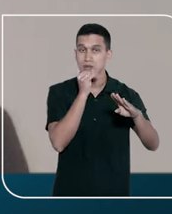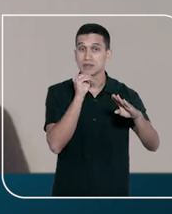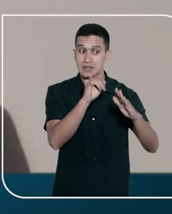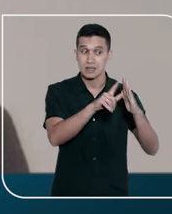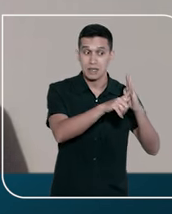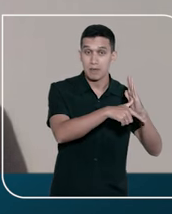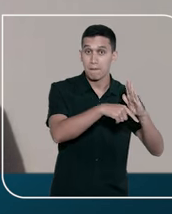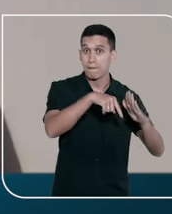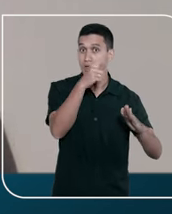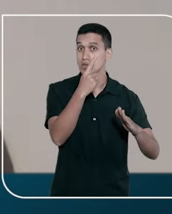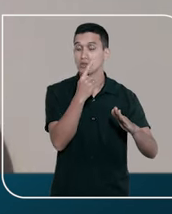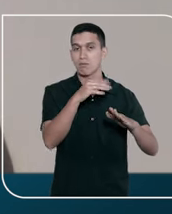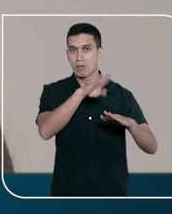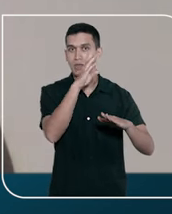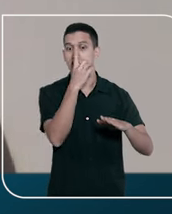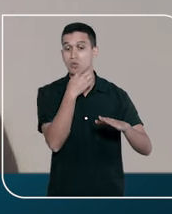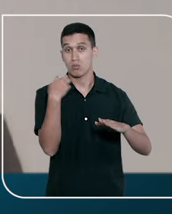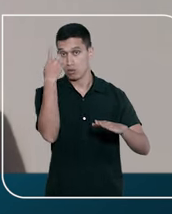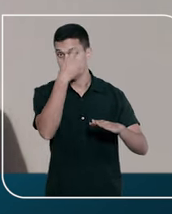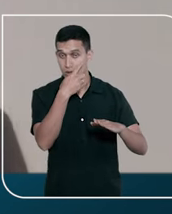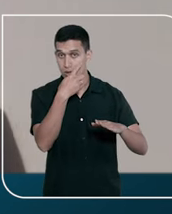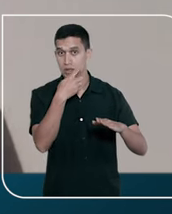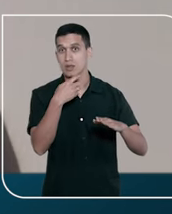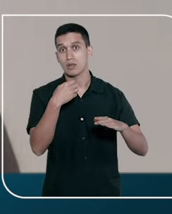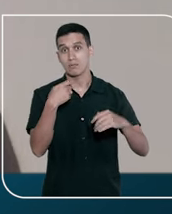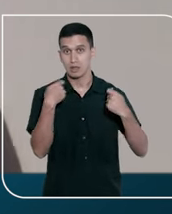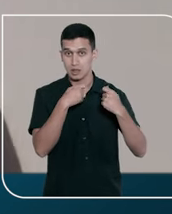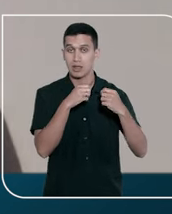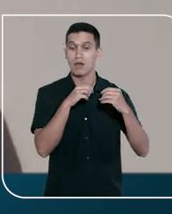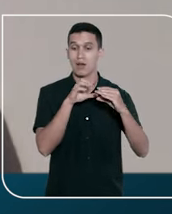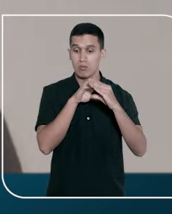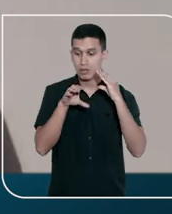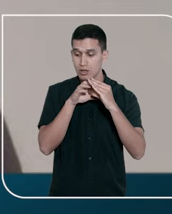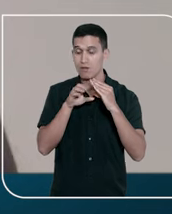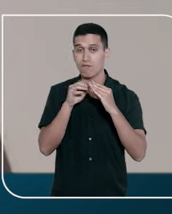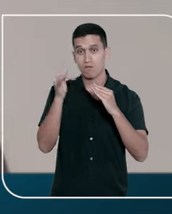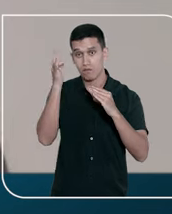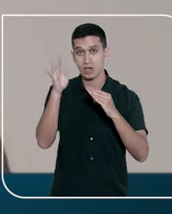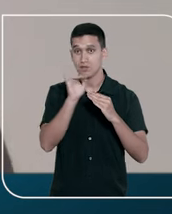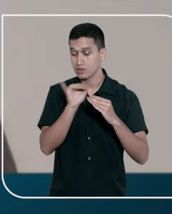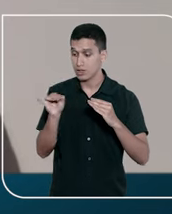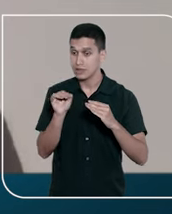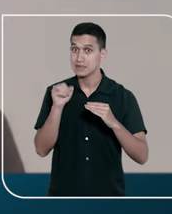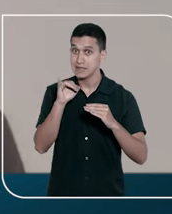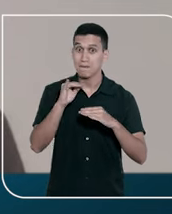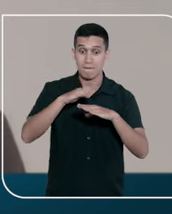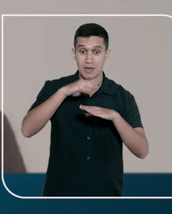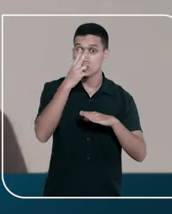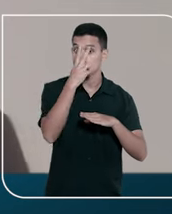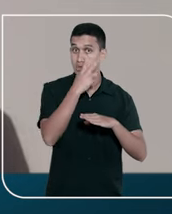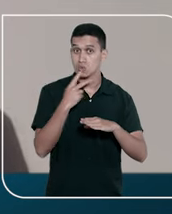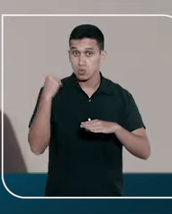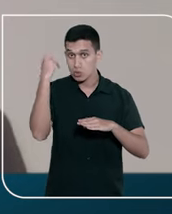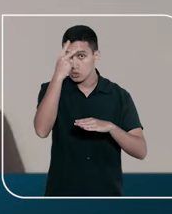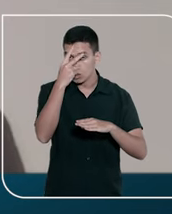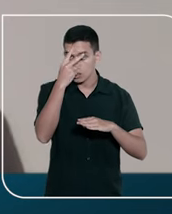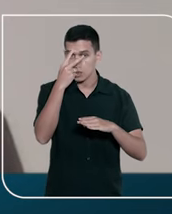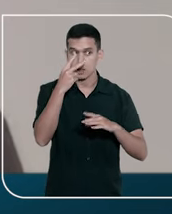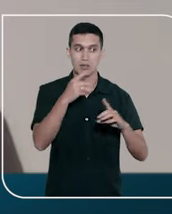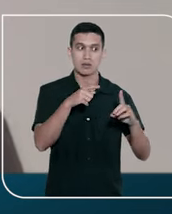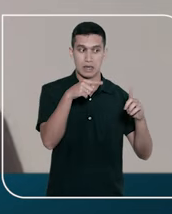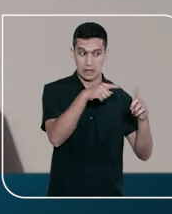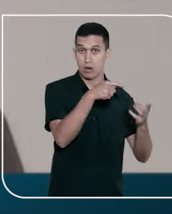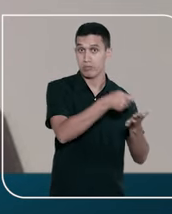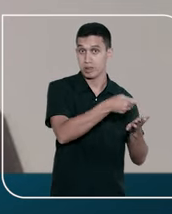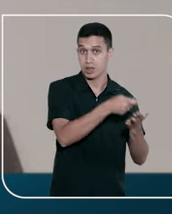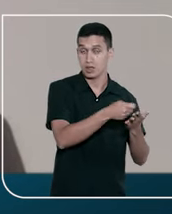a companhia aérea deve prover facilidade de comunicação. Se o atraso for superior a duas horas, deve prover alimentação de acordo com o horário